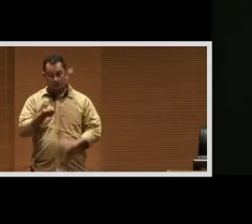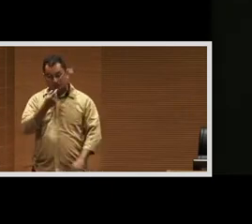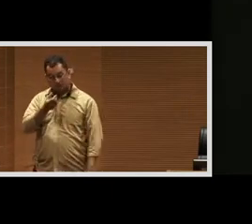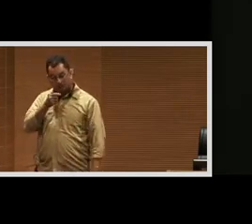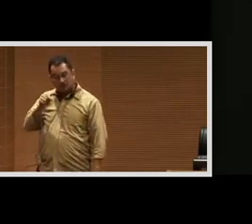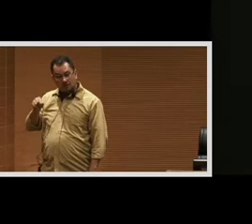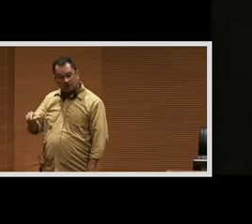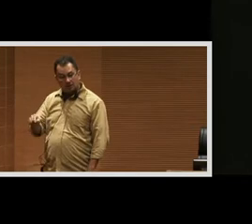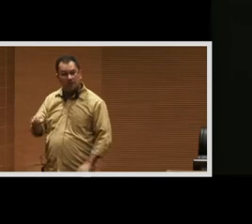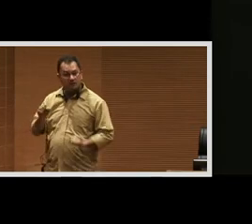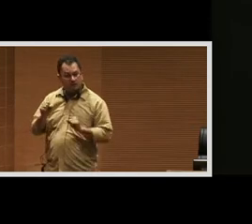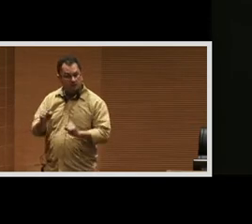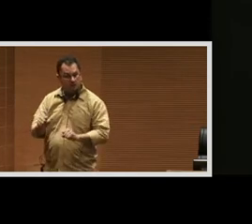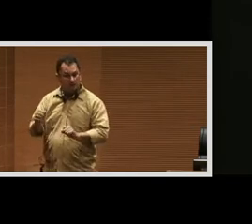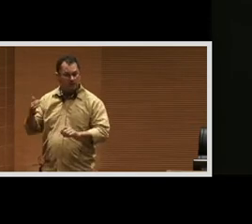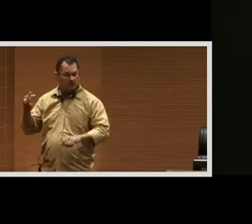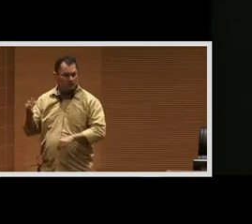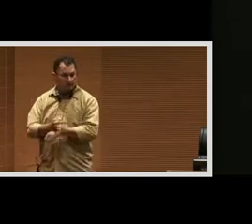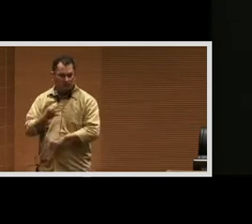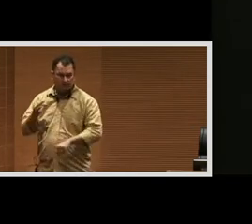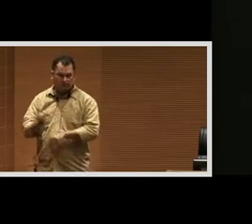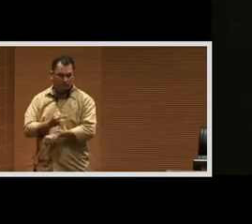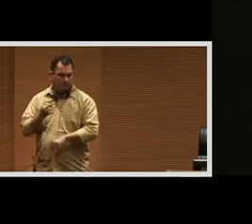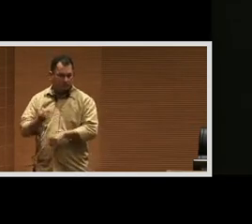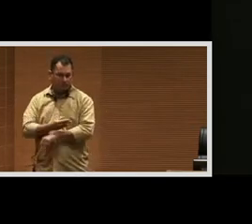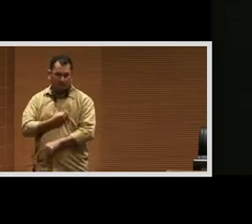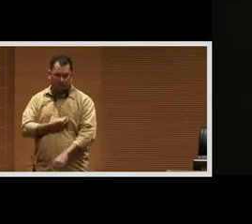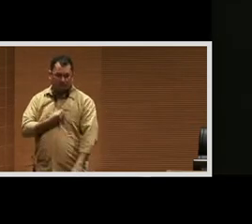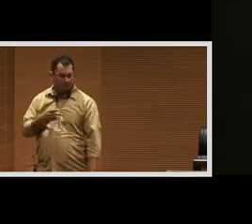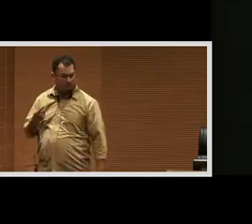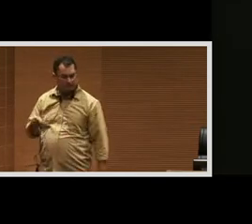possa suportar a sua própria vida.